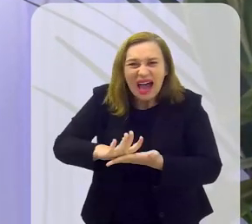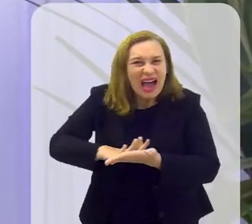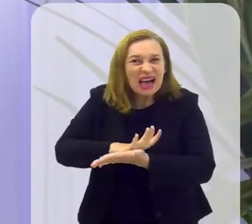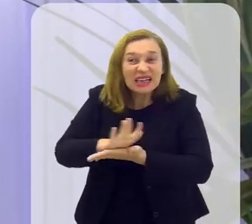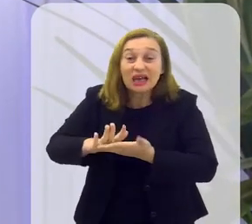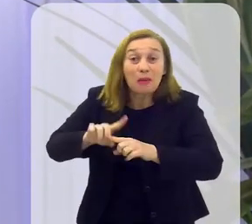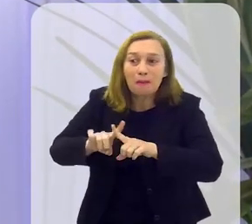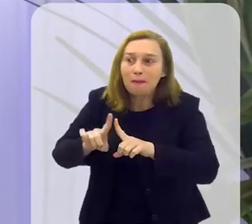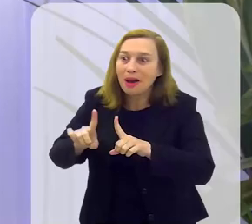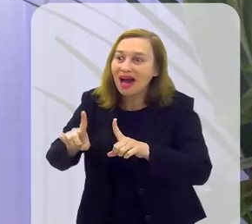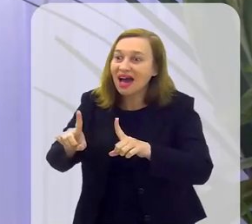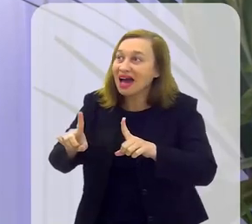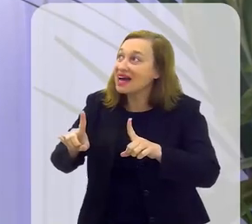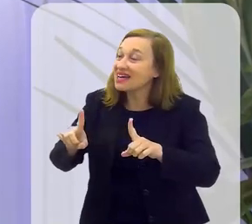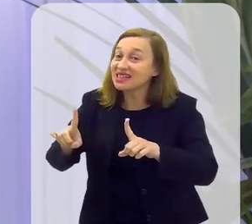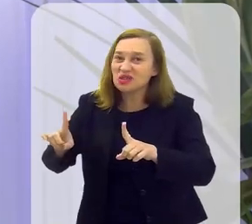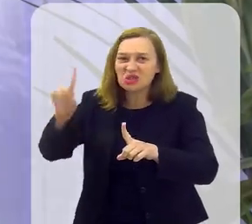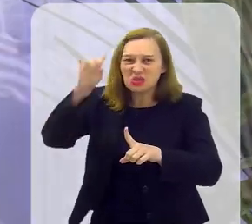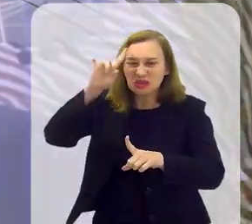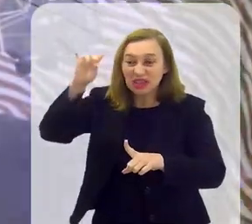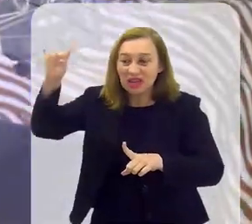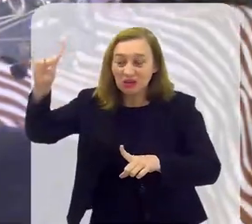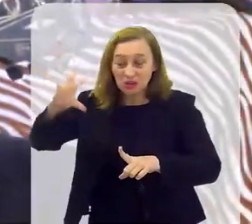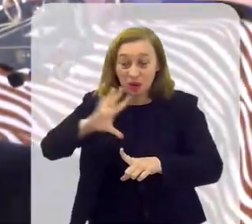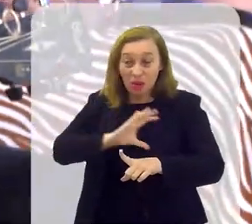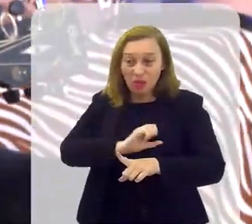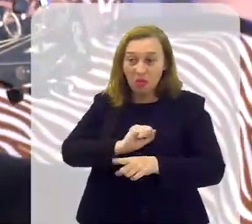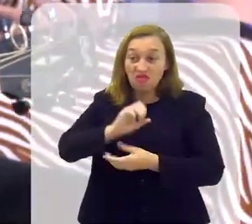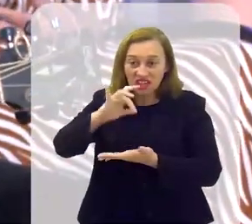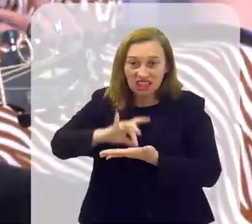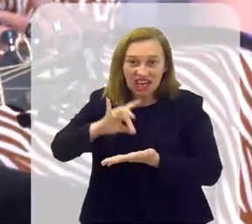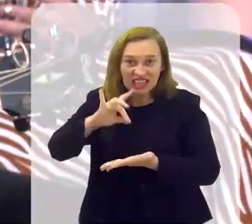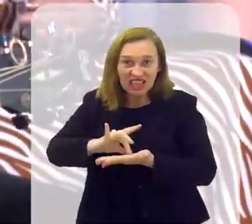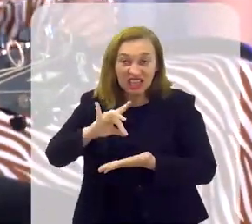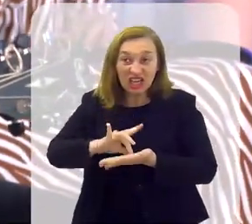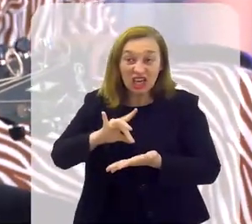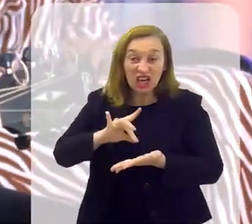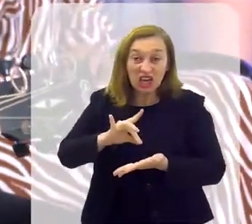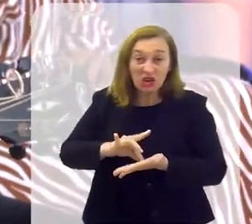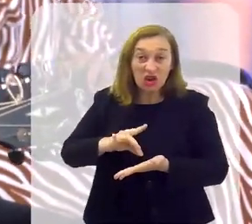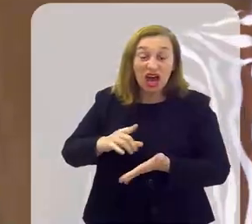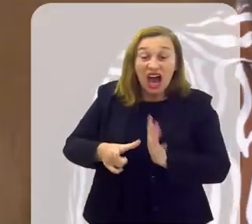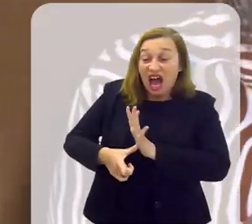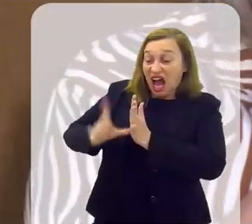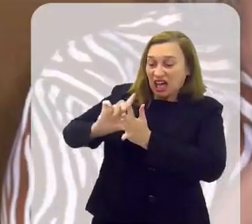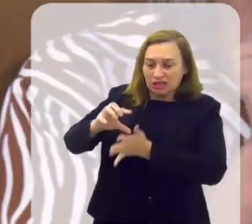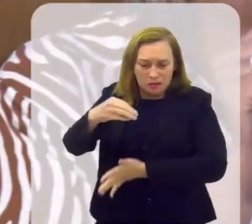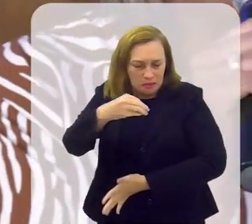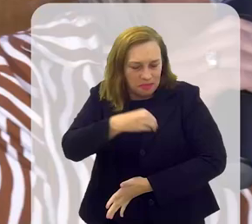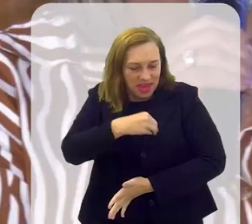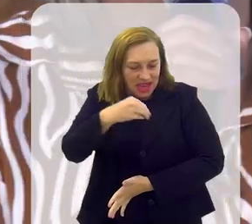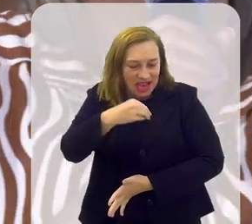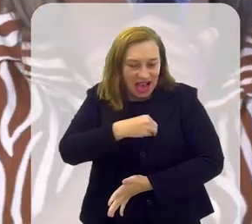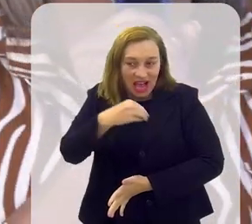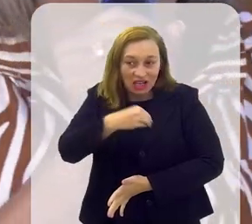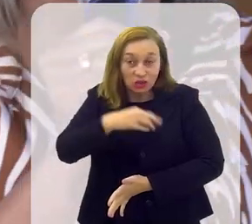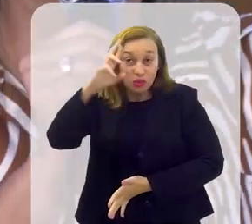merecedor onde havia pecado a sua graça